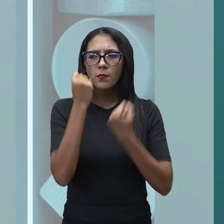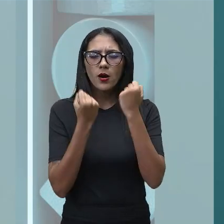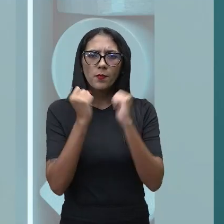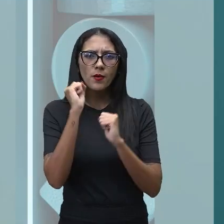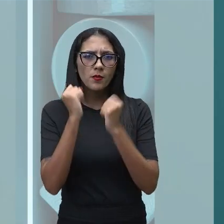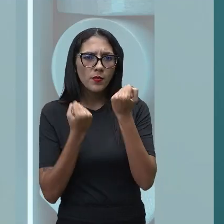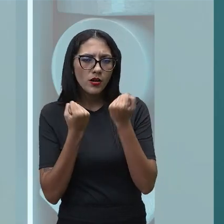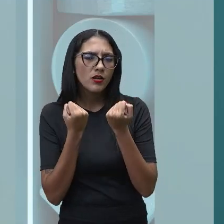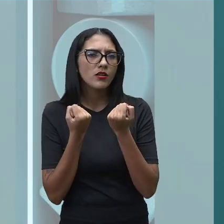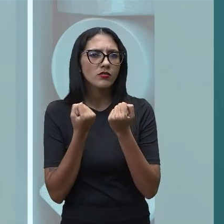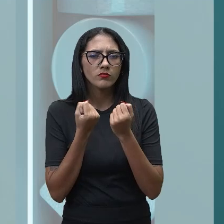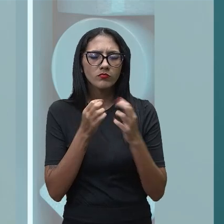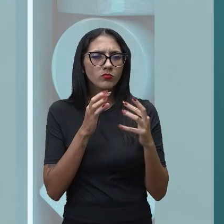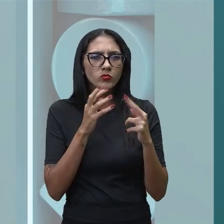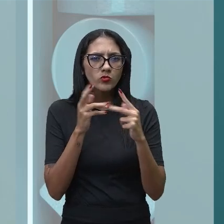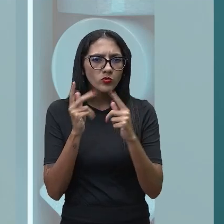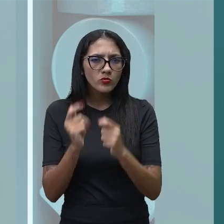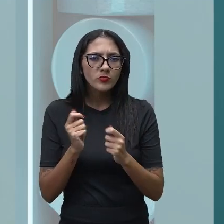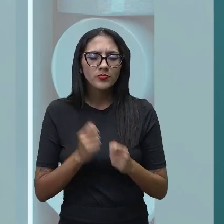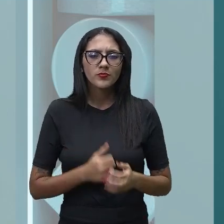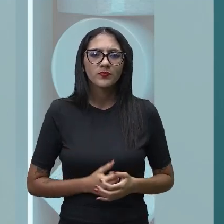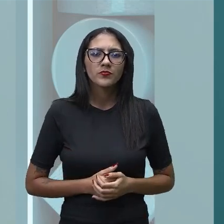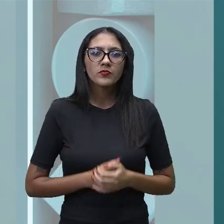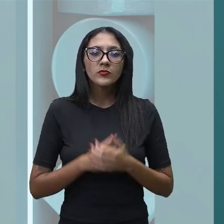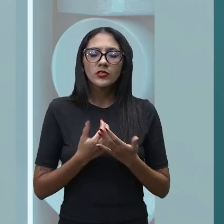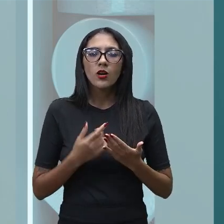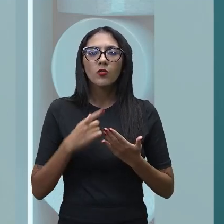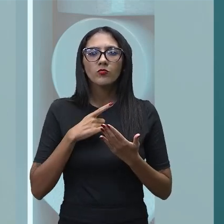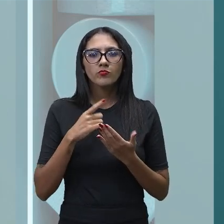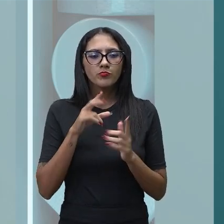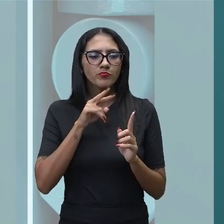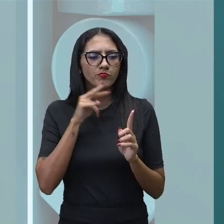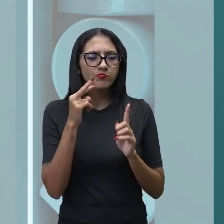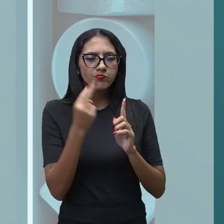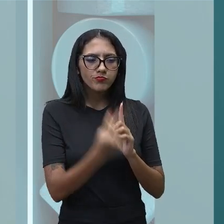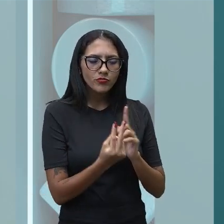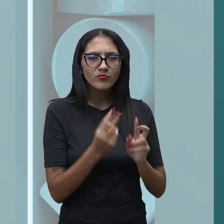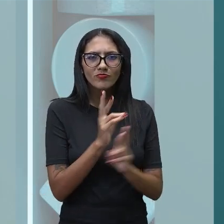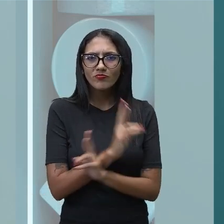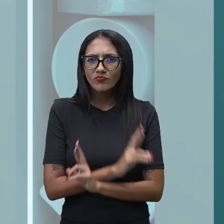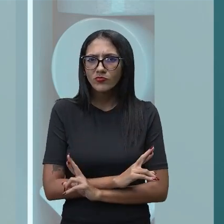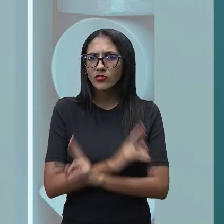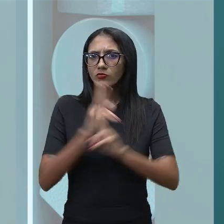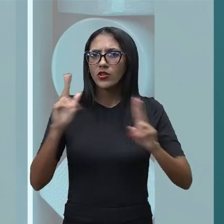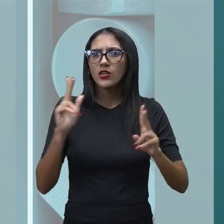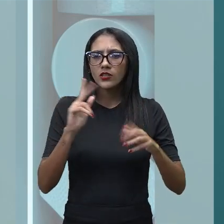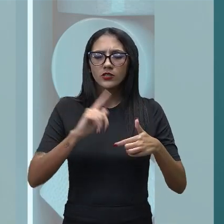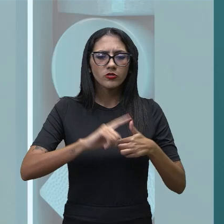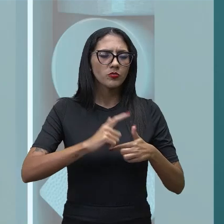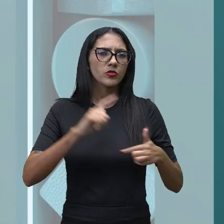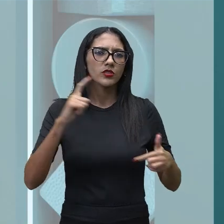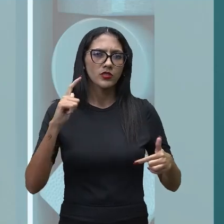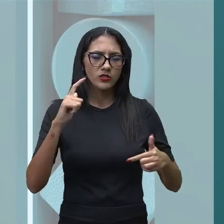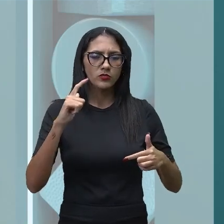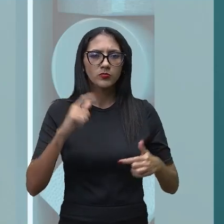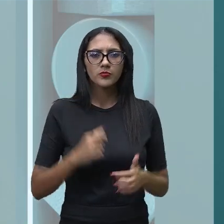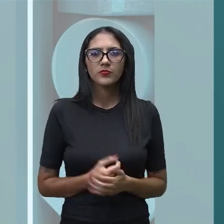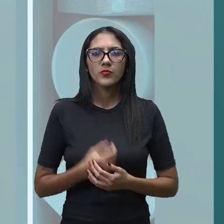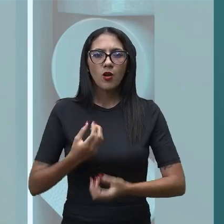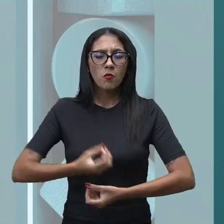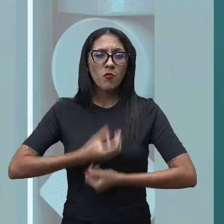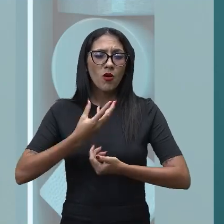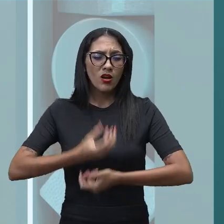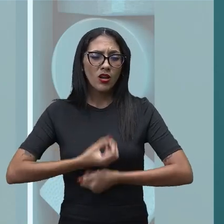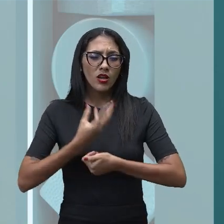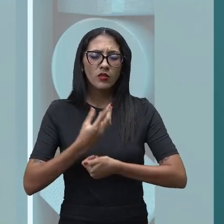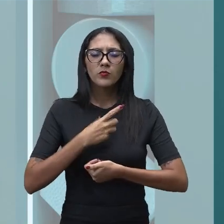tradição desse poema. Então a gente já tem uma vertente dessa quebra de padrões no modernismo, em que um poema é feito para